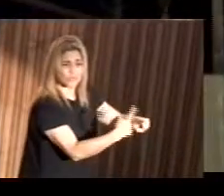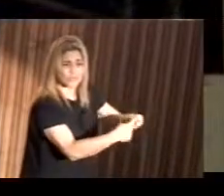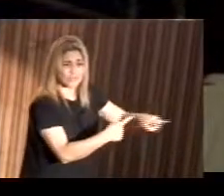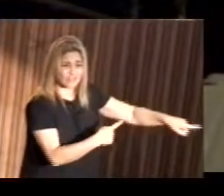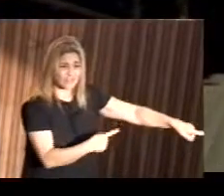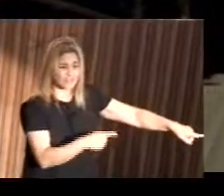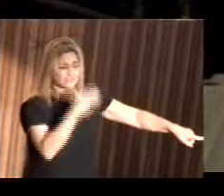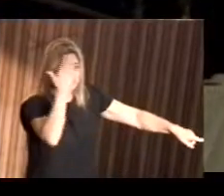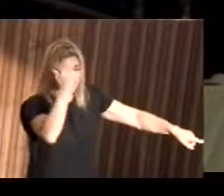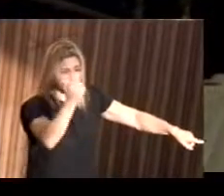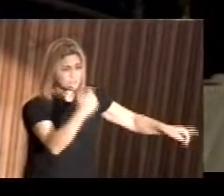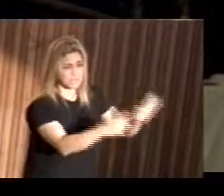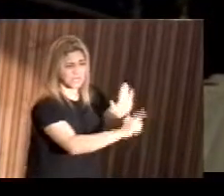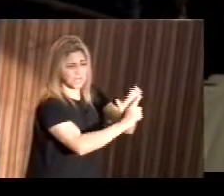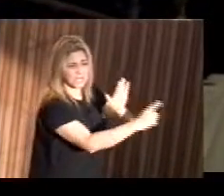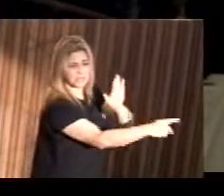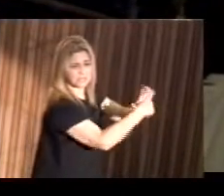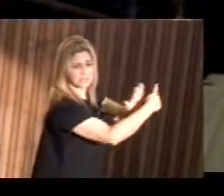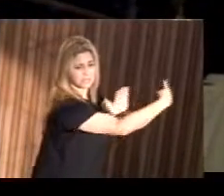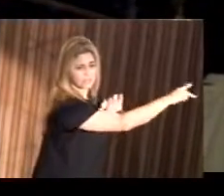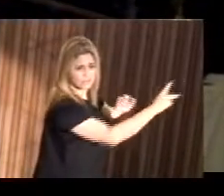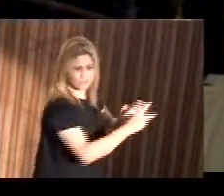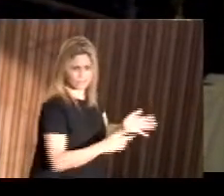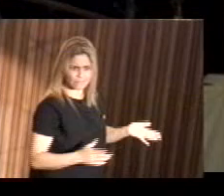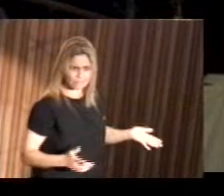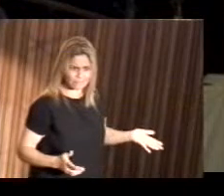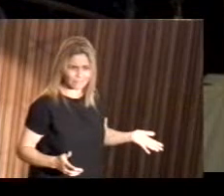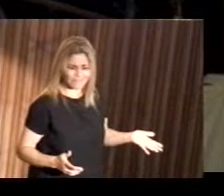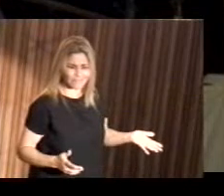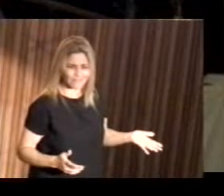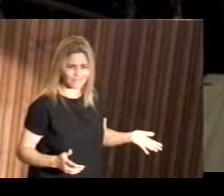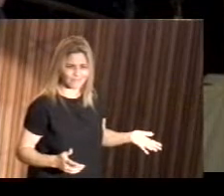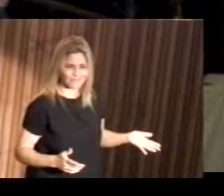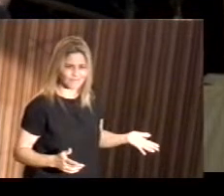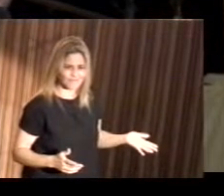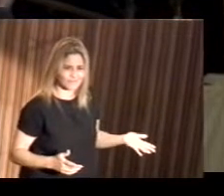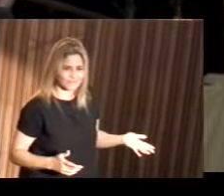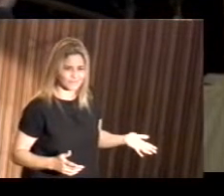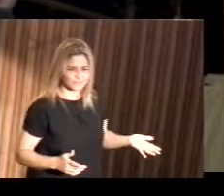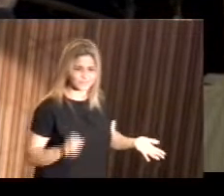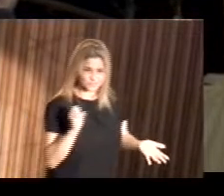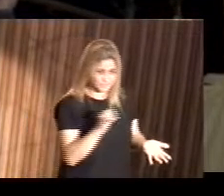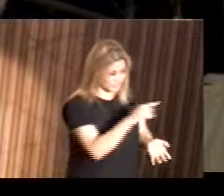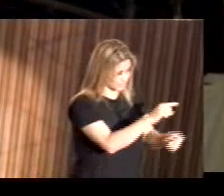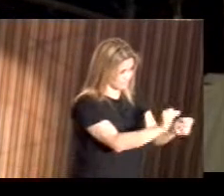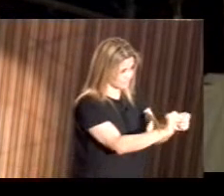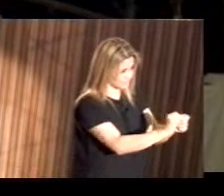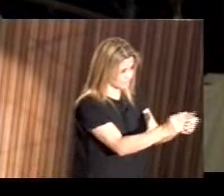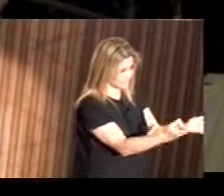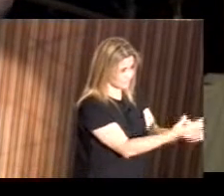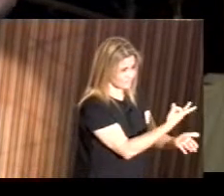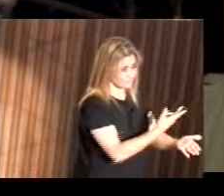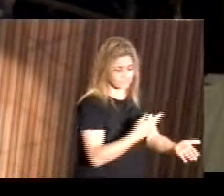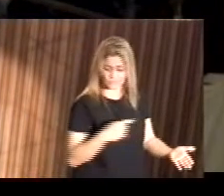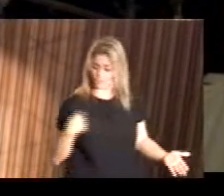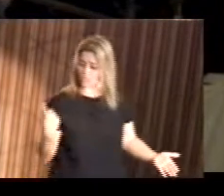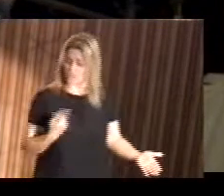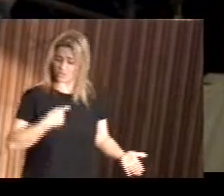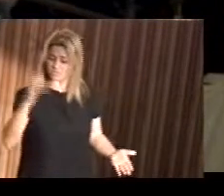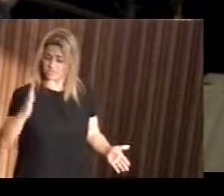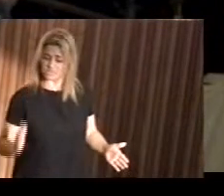do Estado. Ora, quando o tutelado faz alguma coisa errada na nossa sociedade,